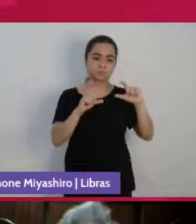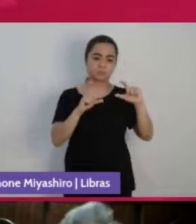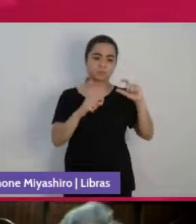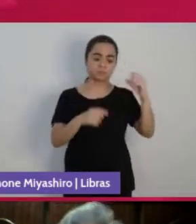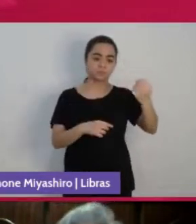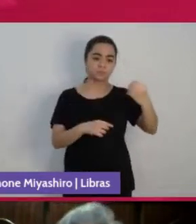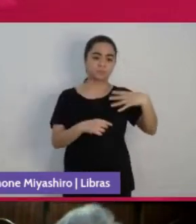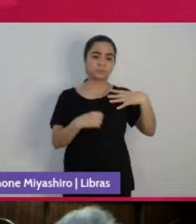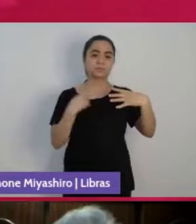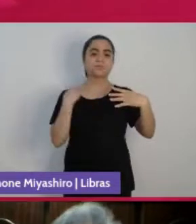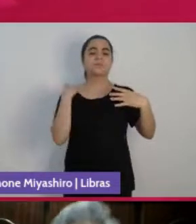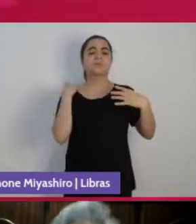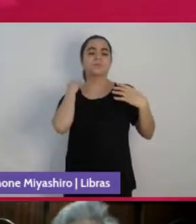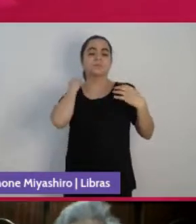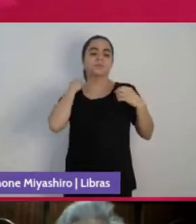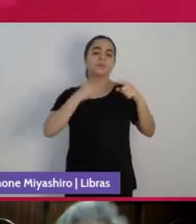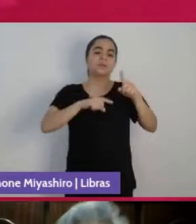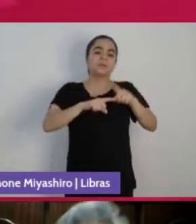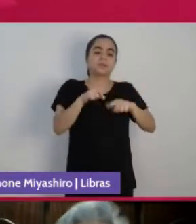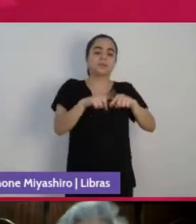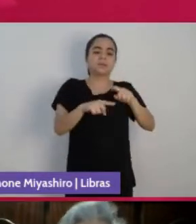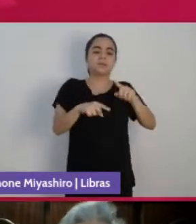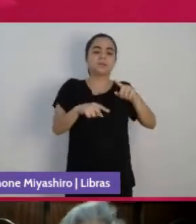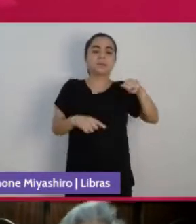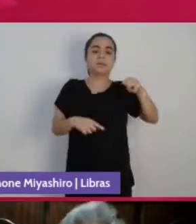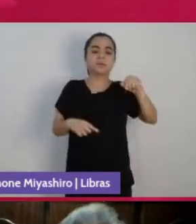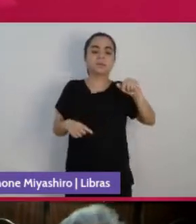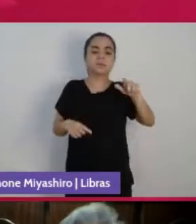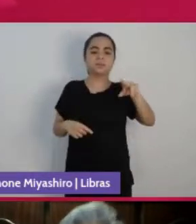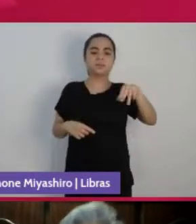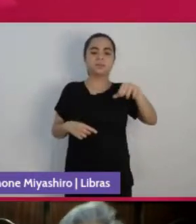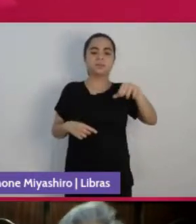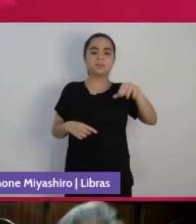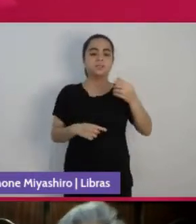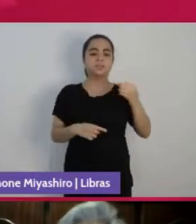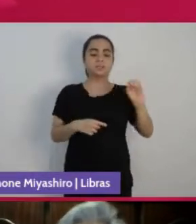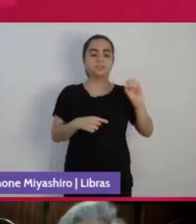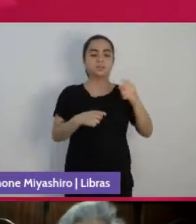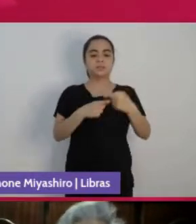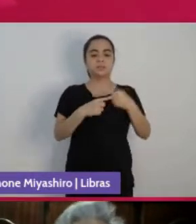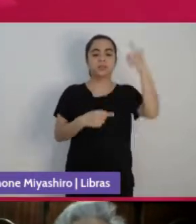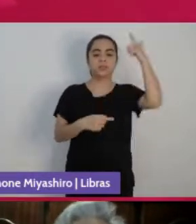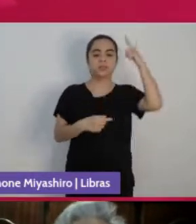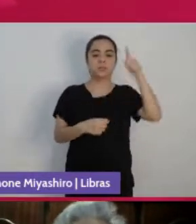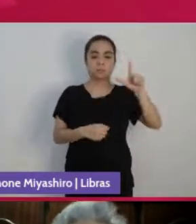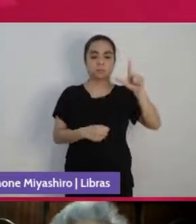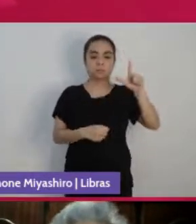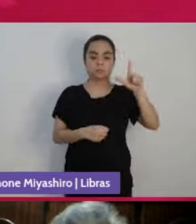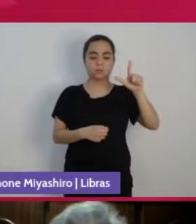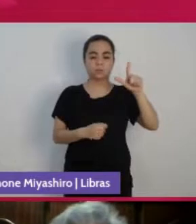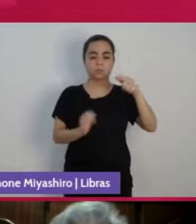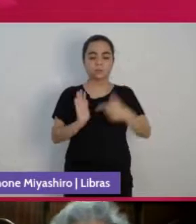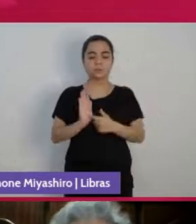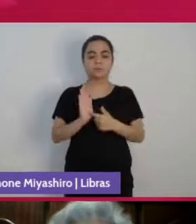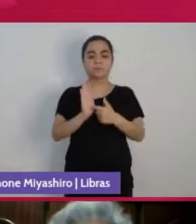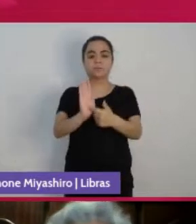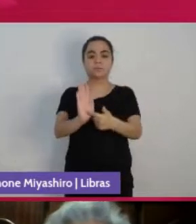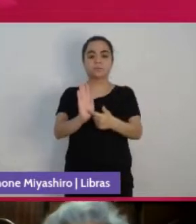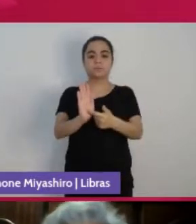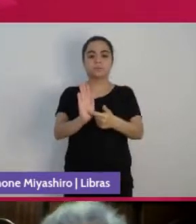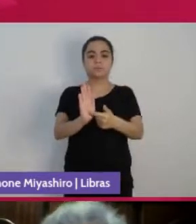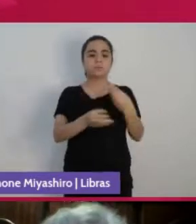fino, acessório de magnificação, para que eu consiga demonstrar o aspecto